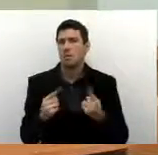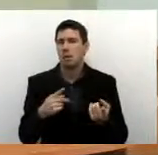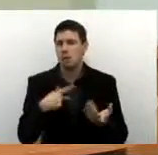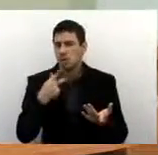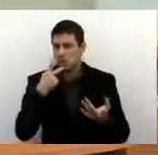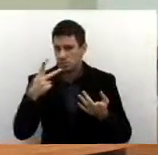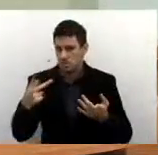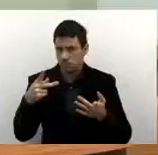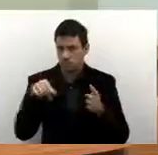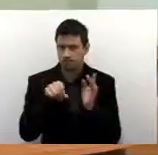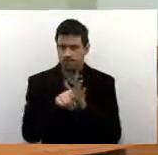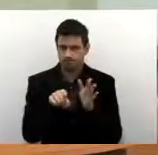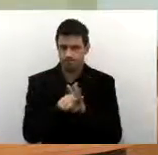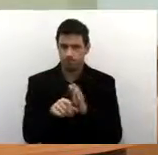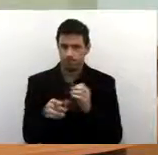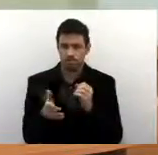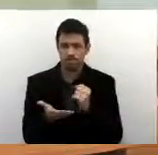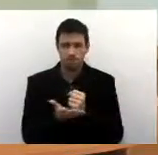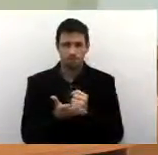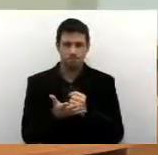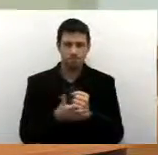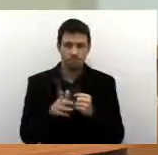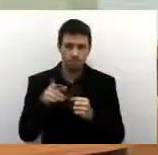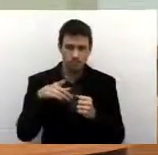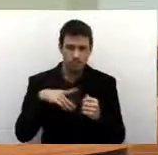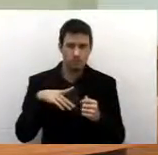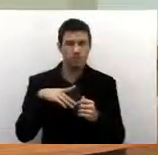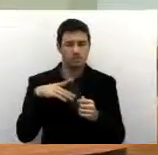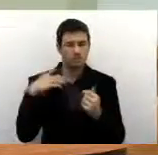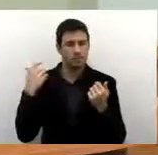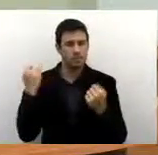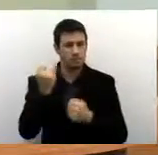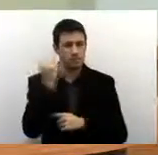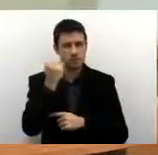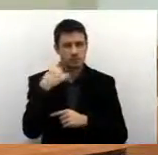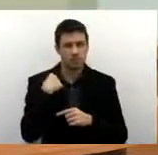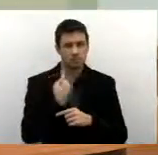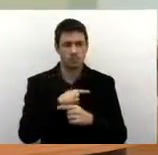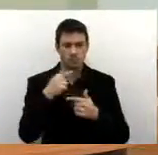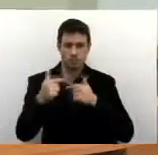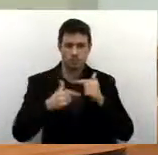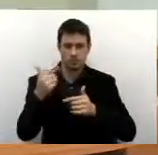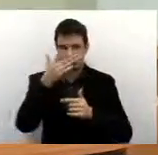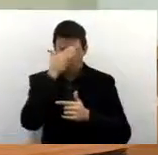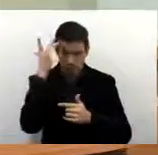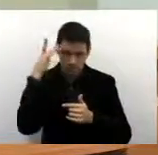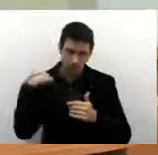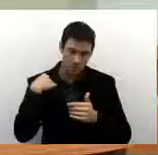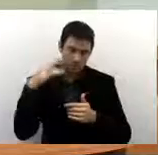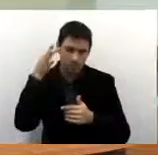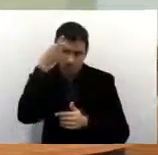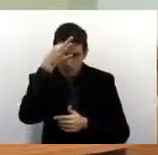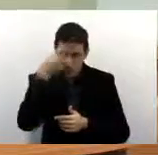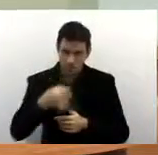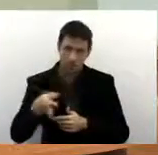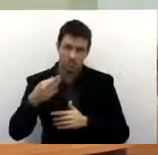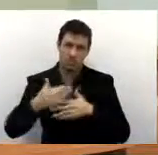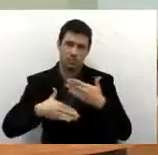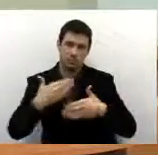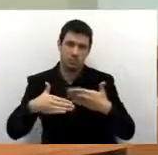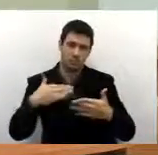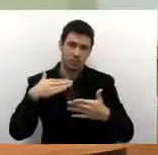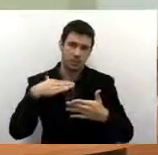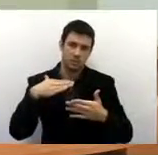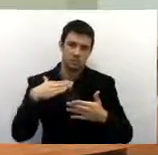que as perguntas, quando se fala, ela é pertinente para um trabalho, porque eu não sei o que os colegas vereadores têm em mente para o desenvolvimento dos seus